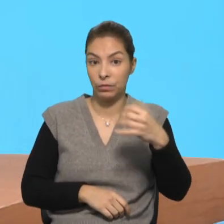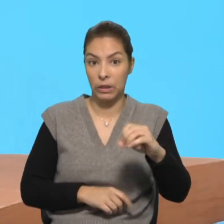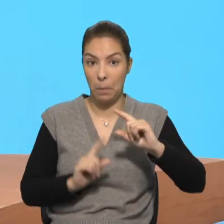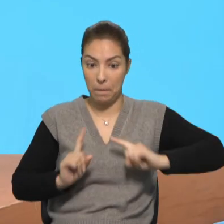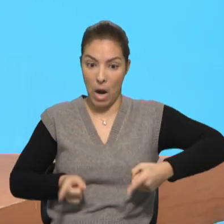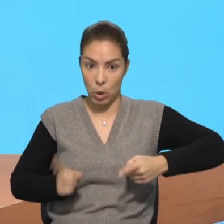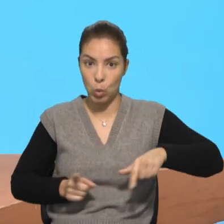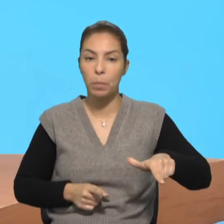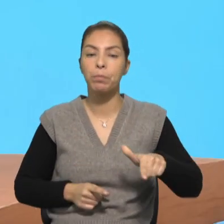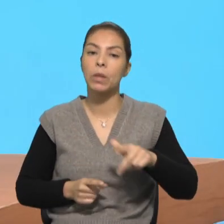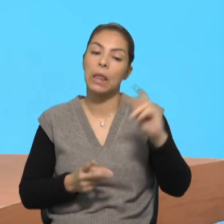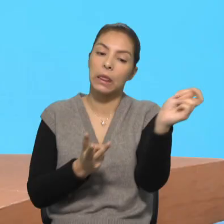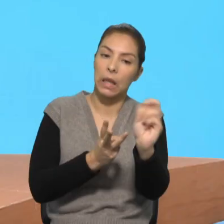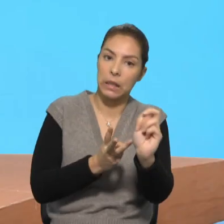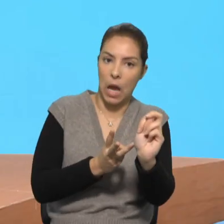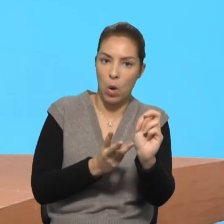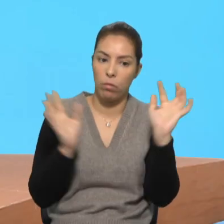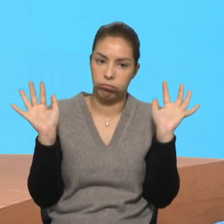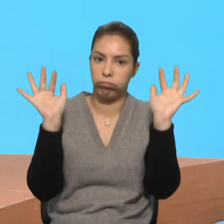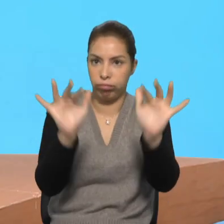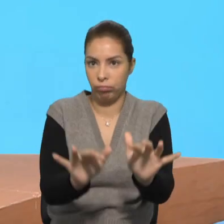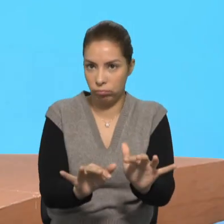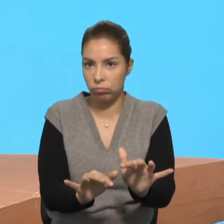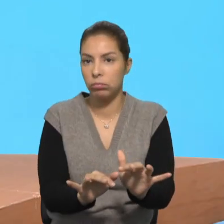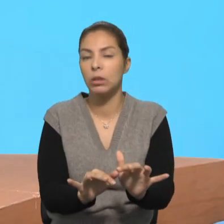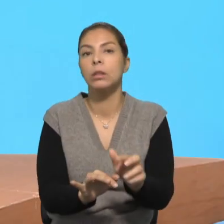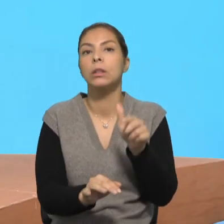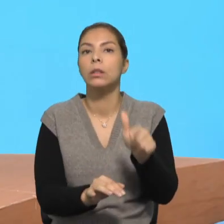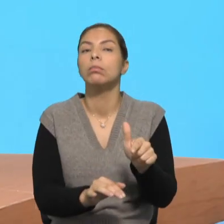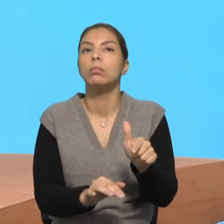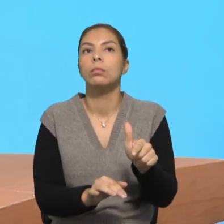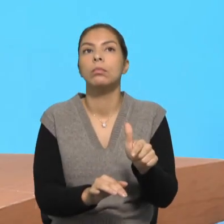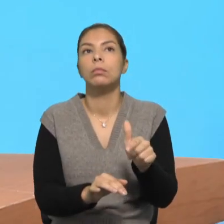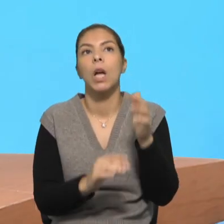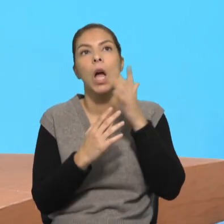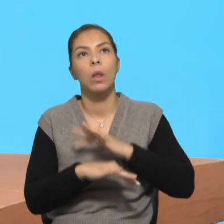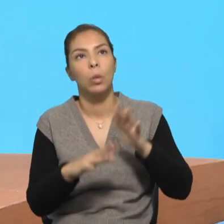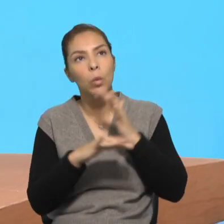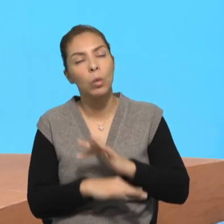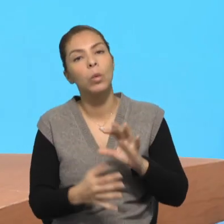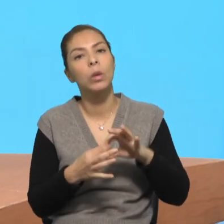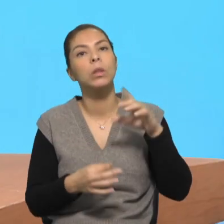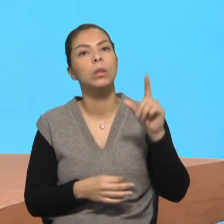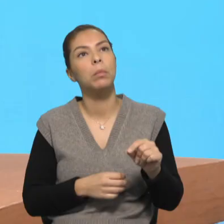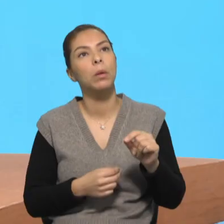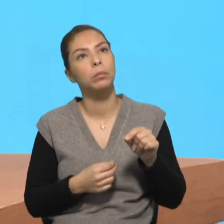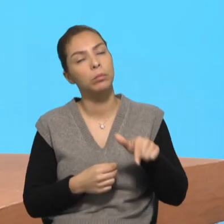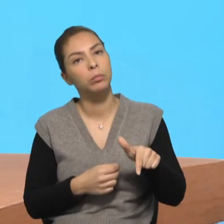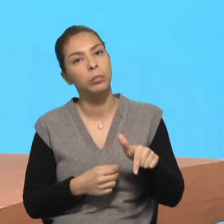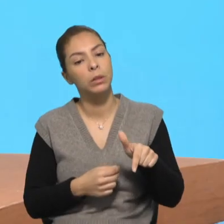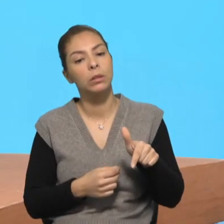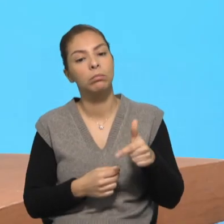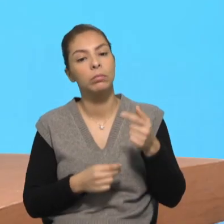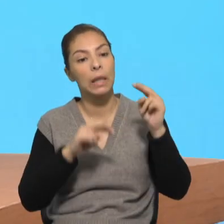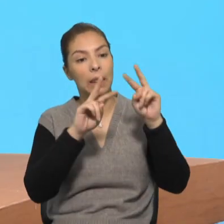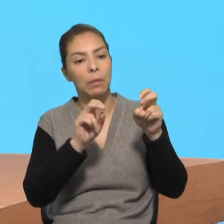teremos o terceiro encontro sobre o cântico e a ecologia, a problemática atual da ecologia